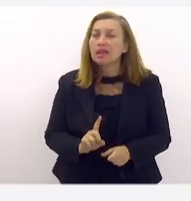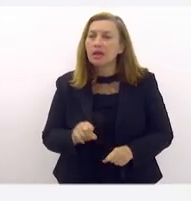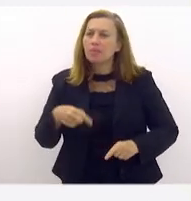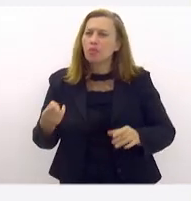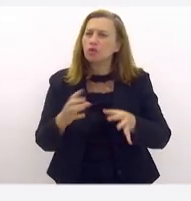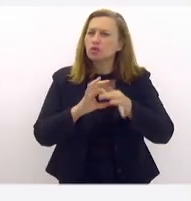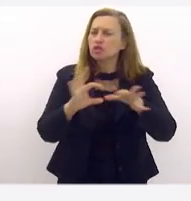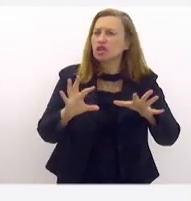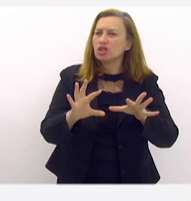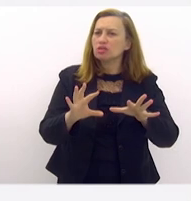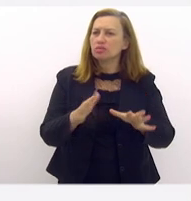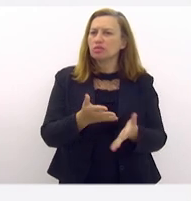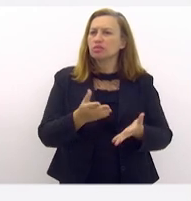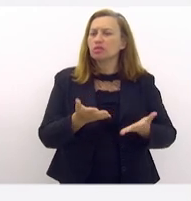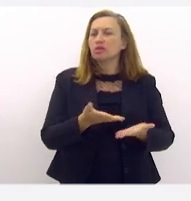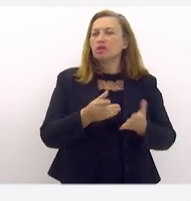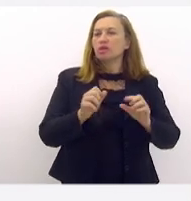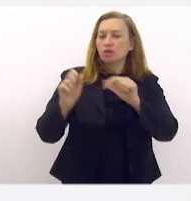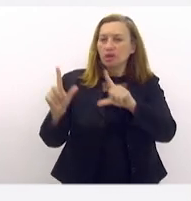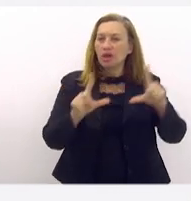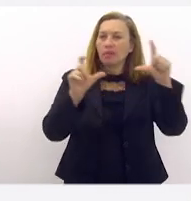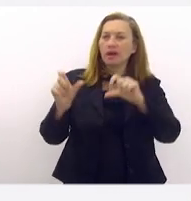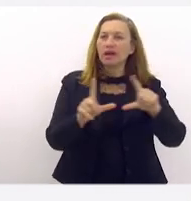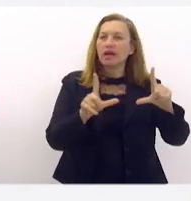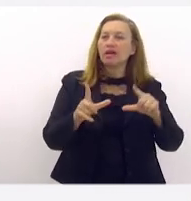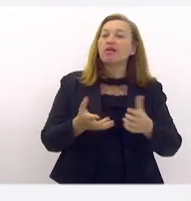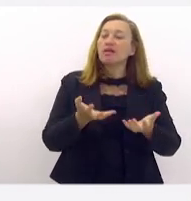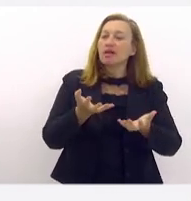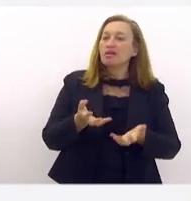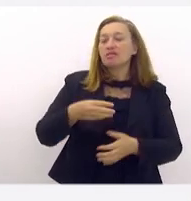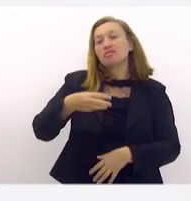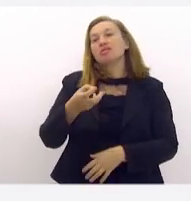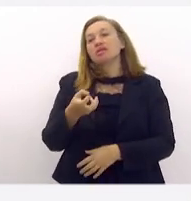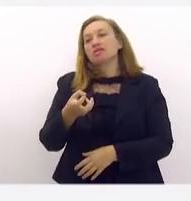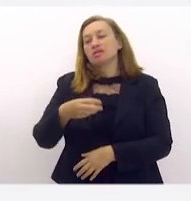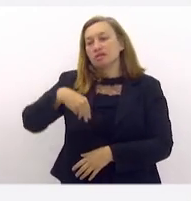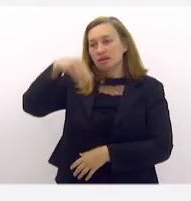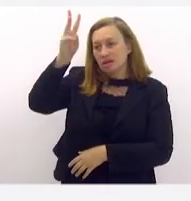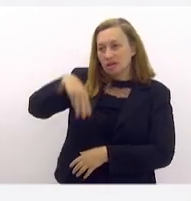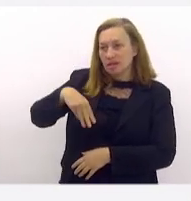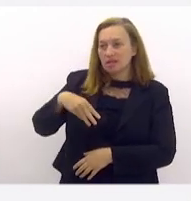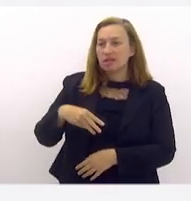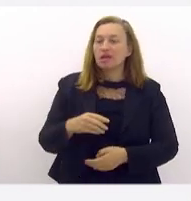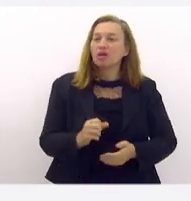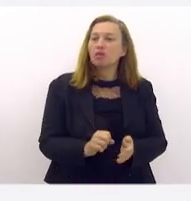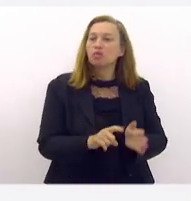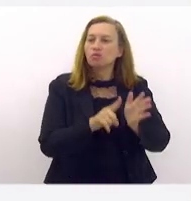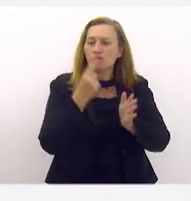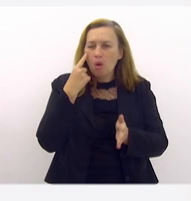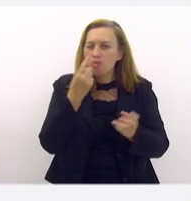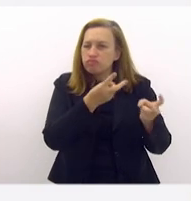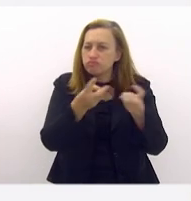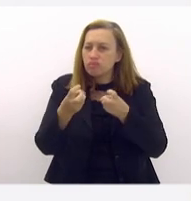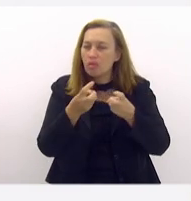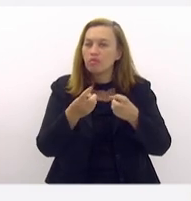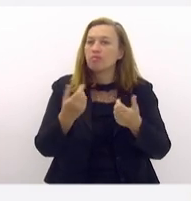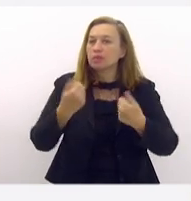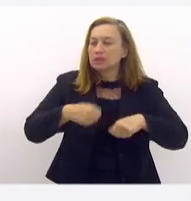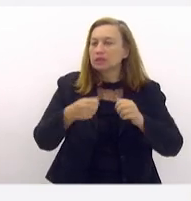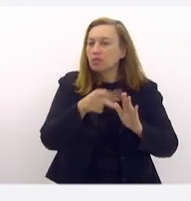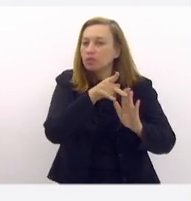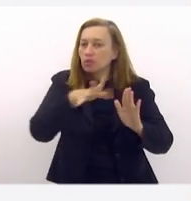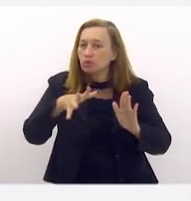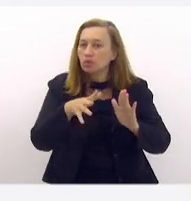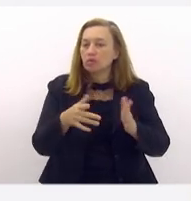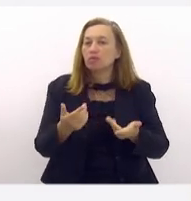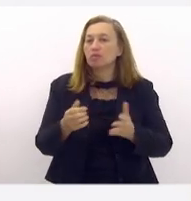deixo disponível esses slides para quem quiser consultar, mas tem todo um protocolo para que a vítima consiga reportar esse